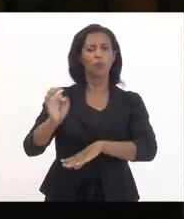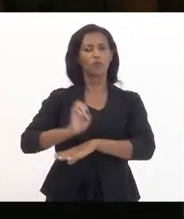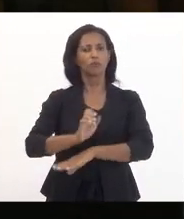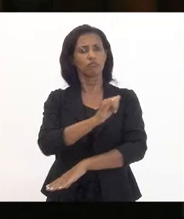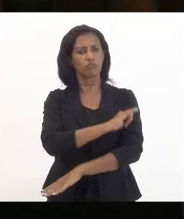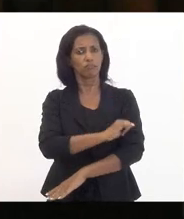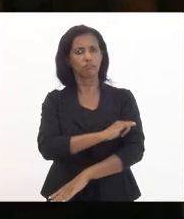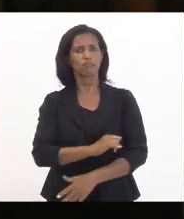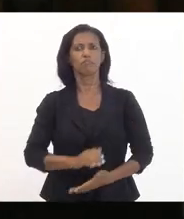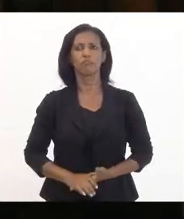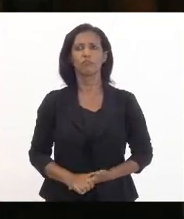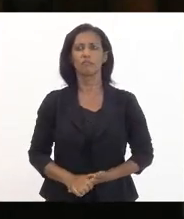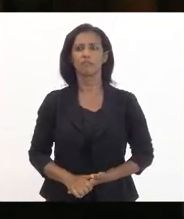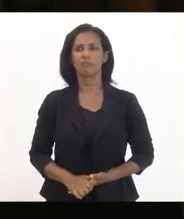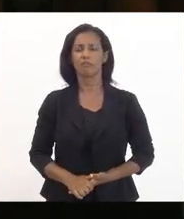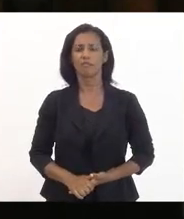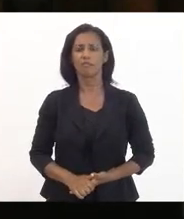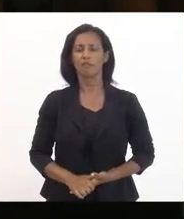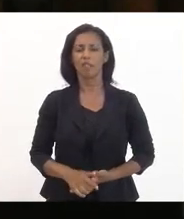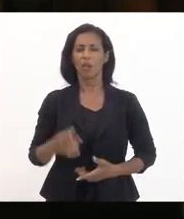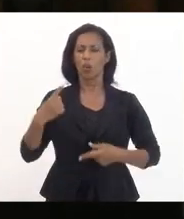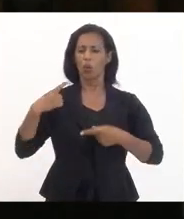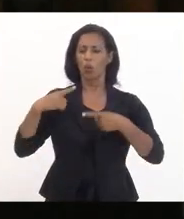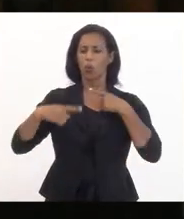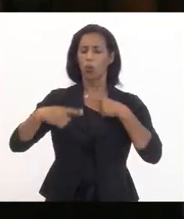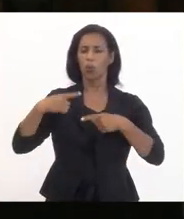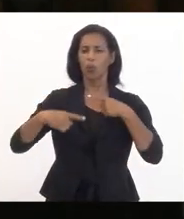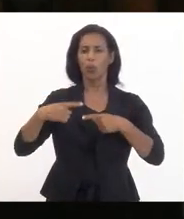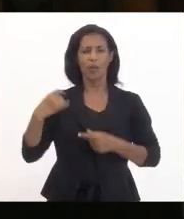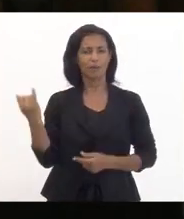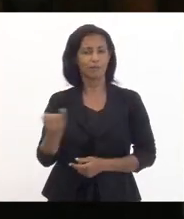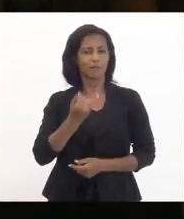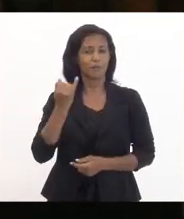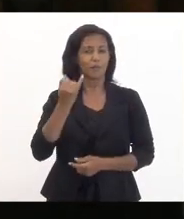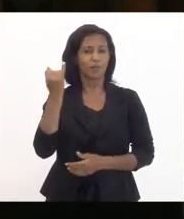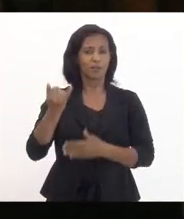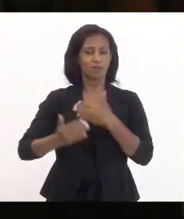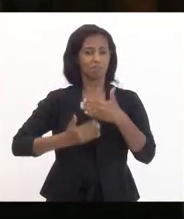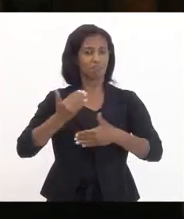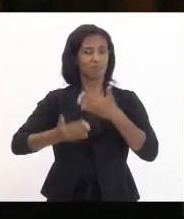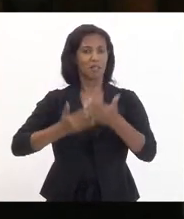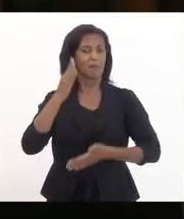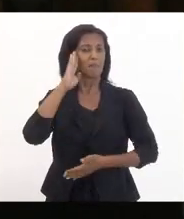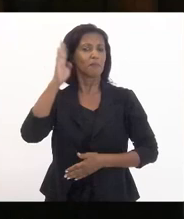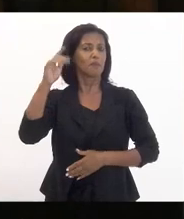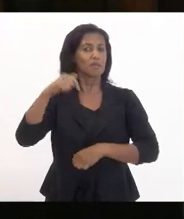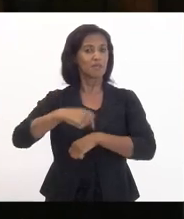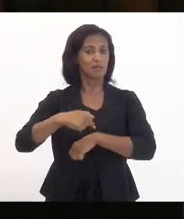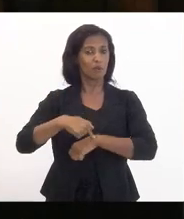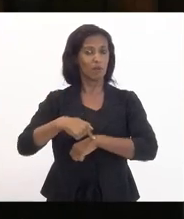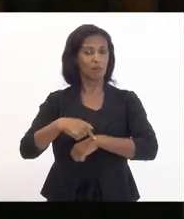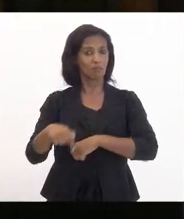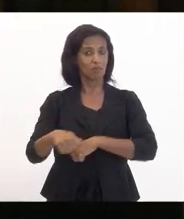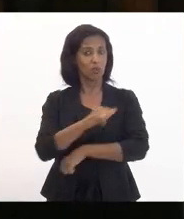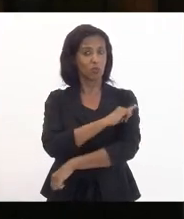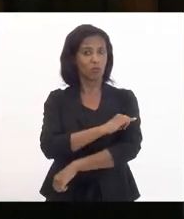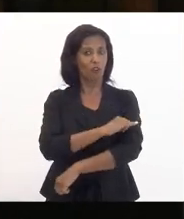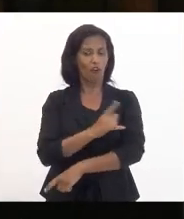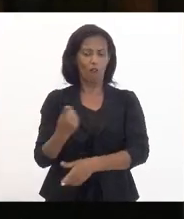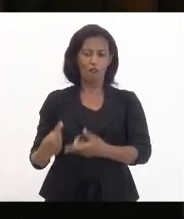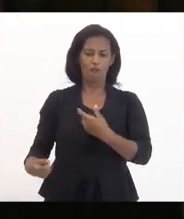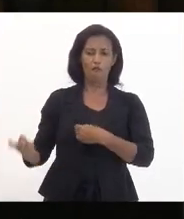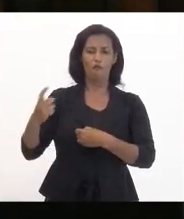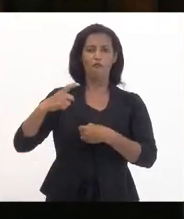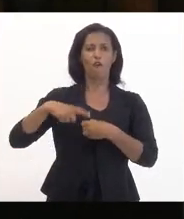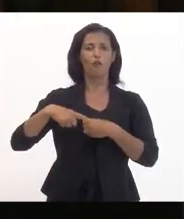Janeiro, fazemos discussões fundamentais para o desenvolvimento, principalmente nesse momento que o Rio de Janeiro retoma o